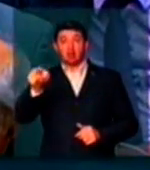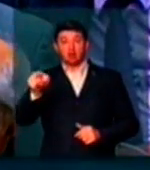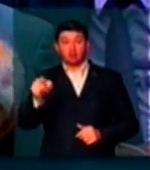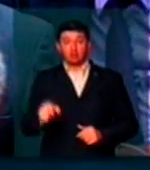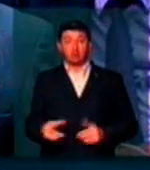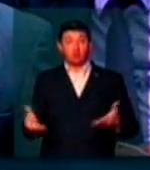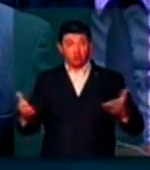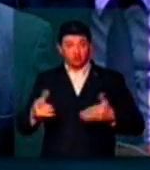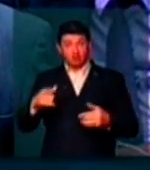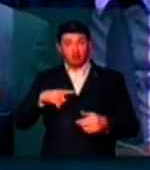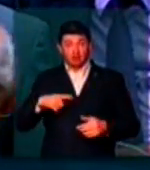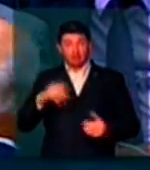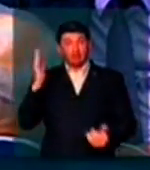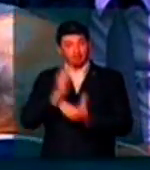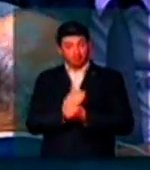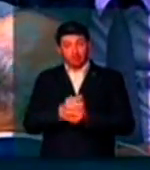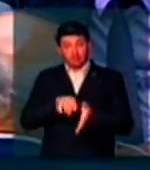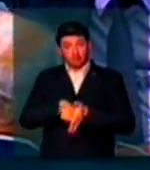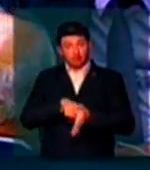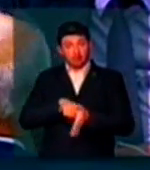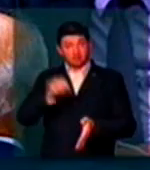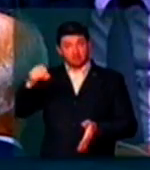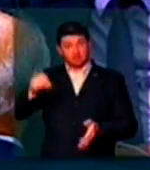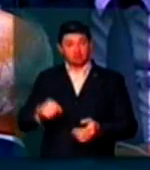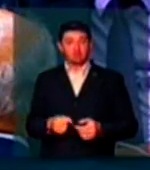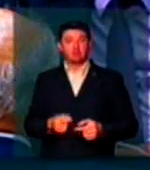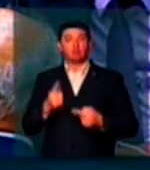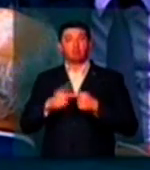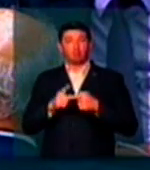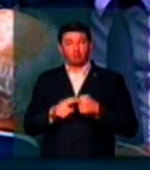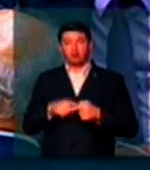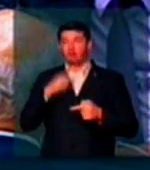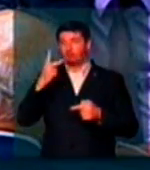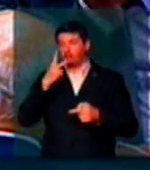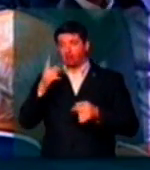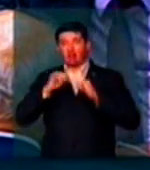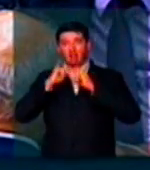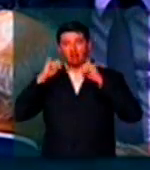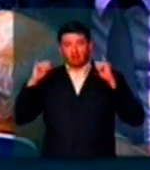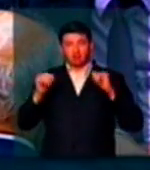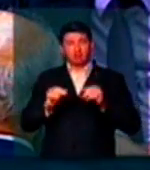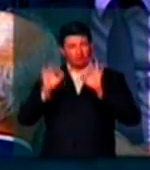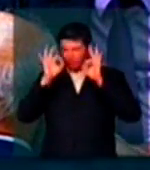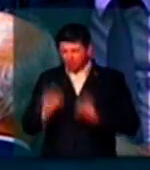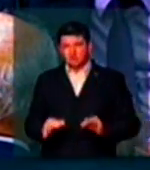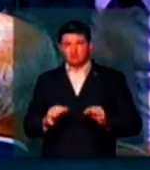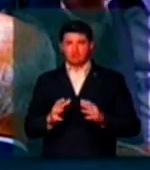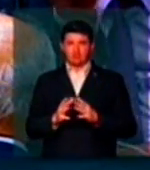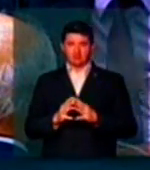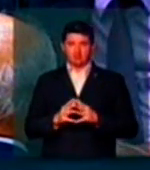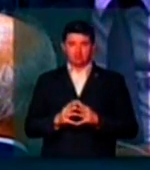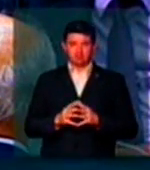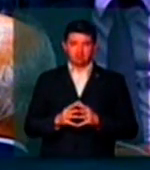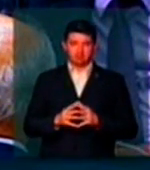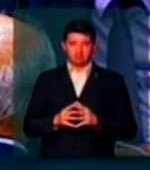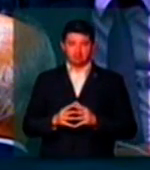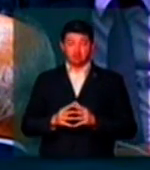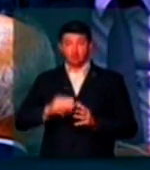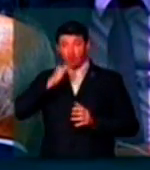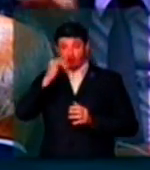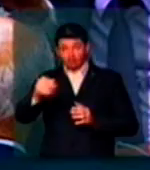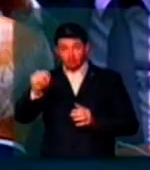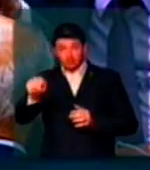Elas são hoje e respondem a inquéritos por terem mentido, difamado, e certamente, a partir desse